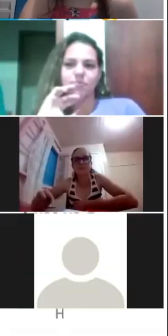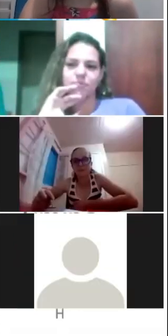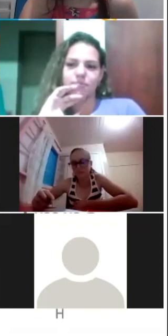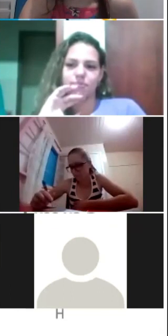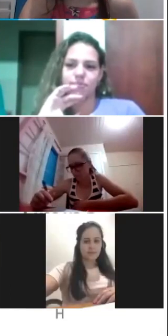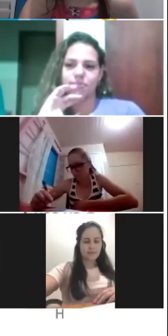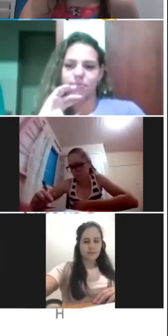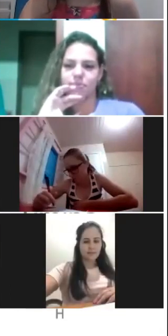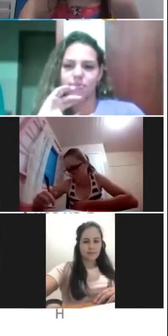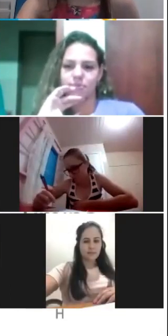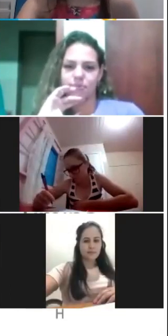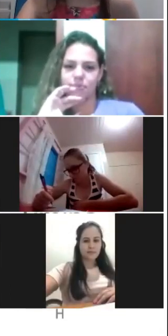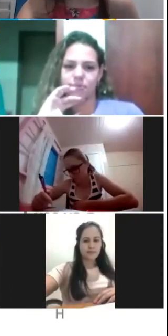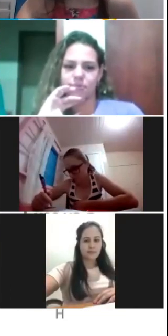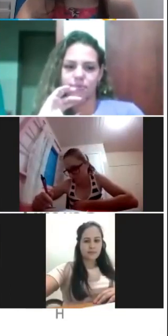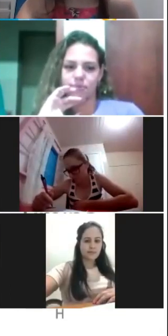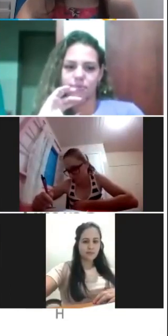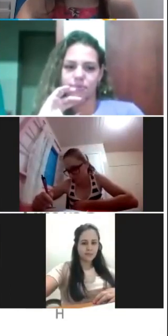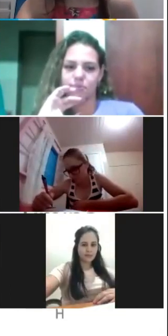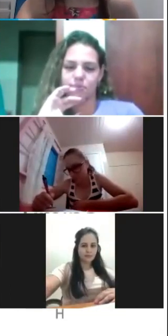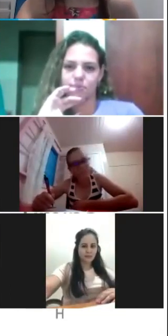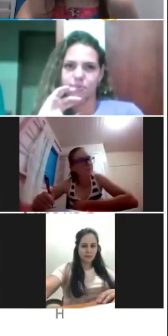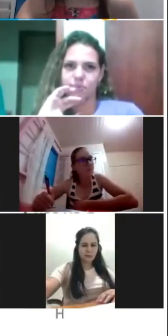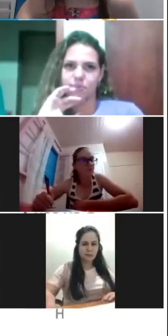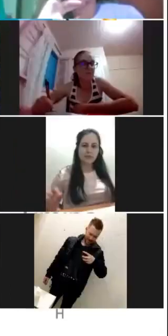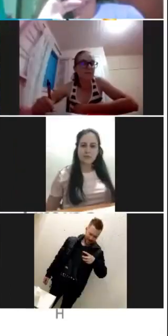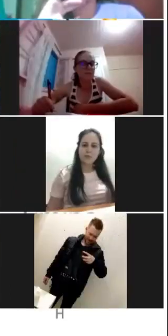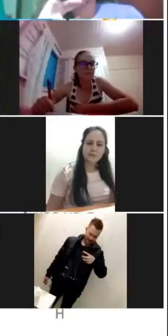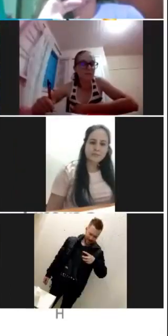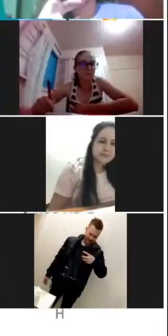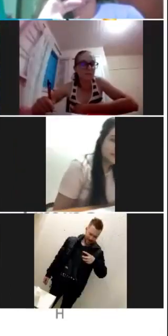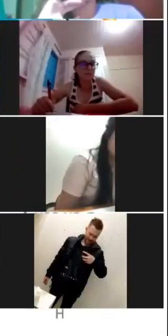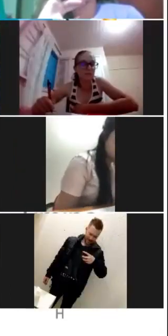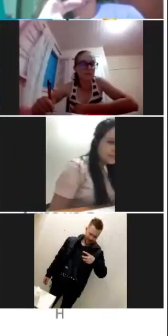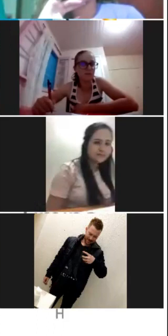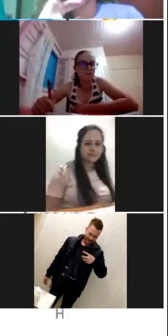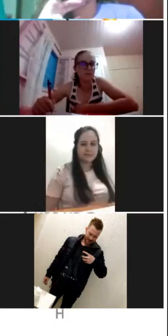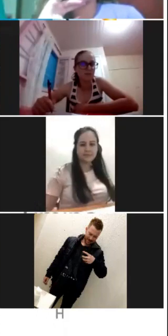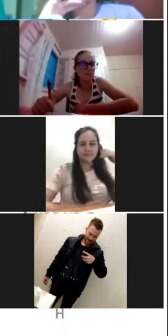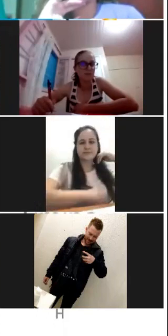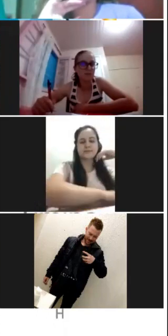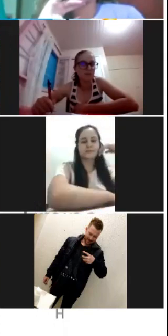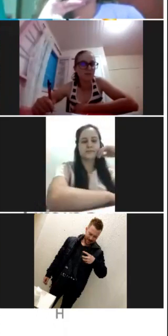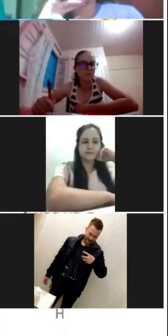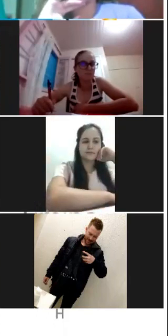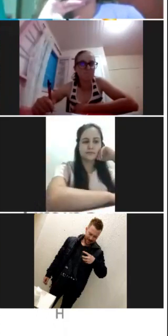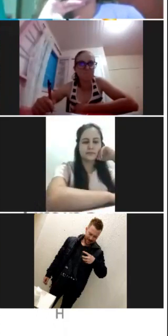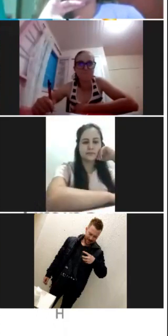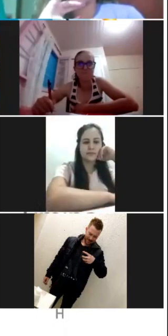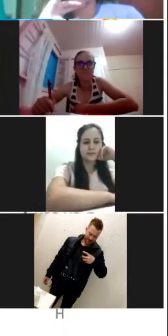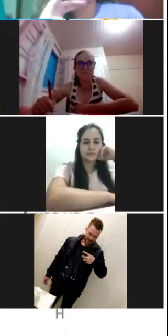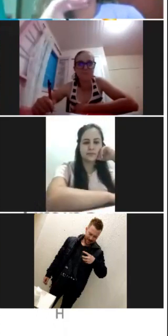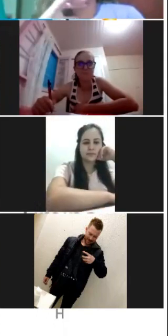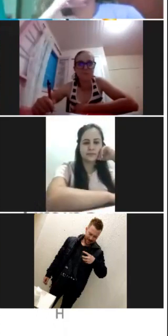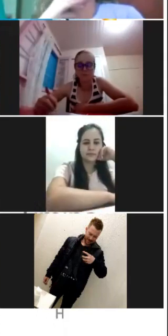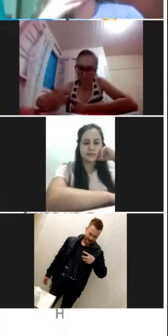hidrogênio e as bases guanina e citosina fazem três pontos de hidrogênio, sendo as ligações guanina e citosina mais fortes.